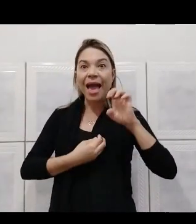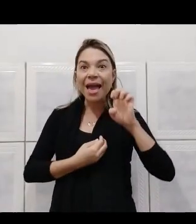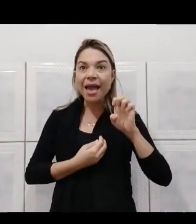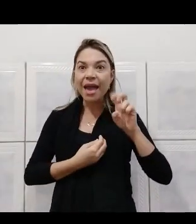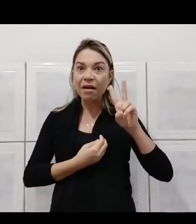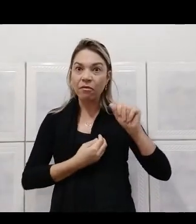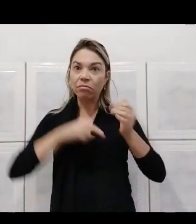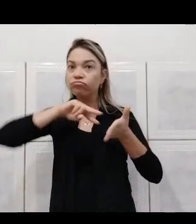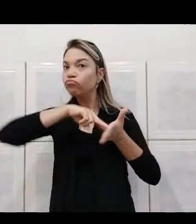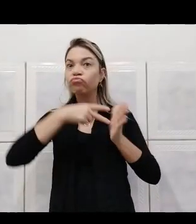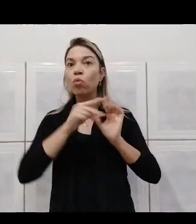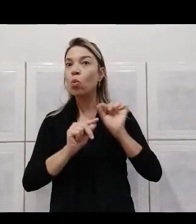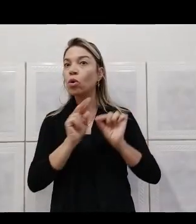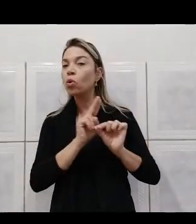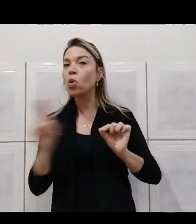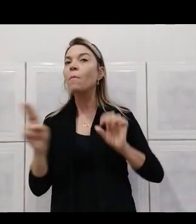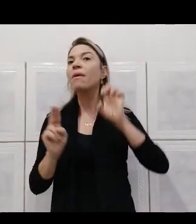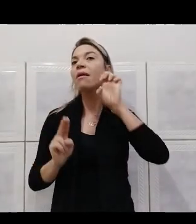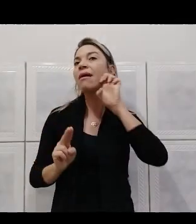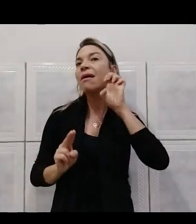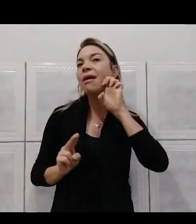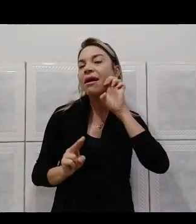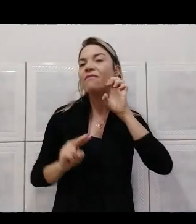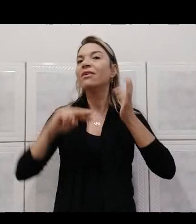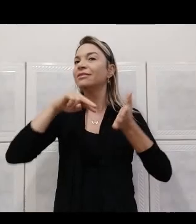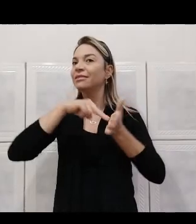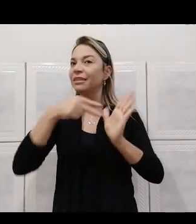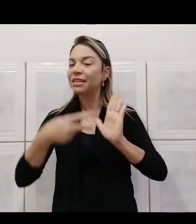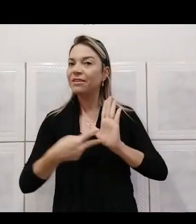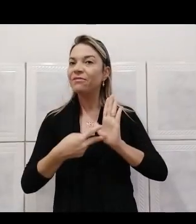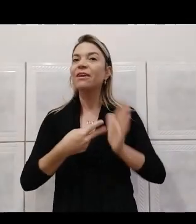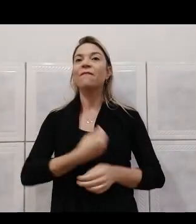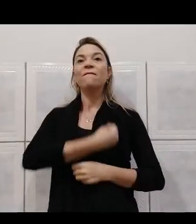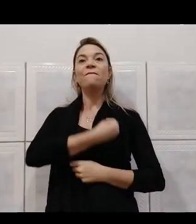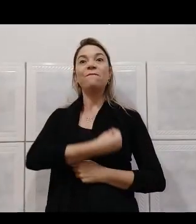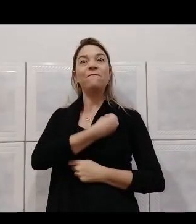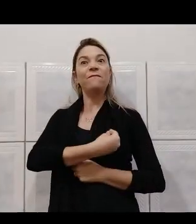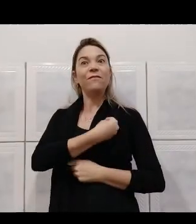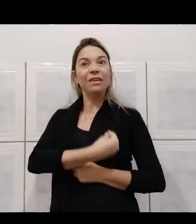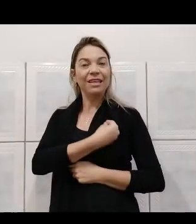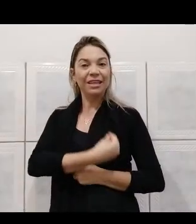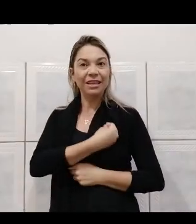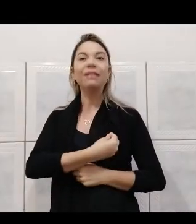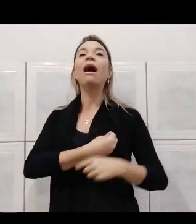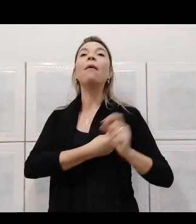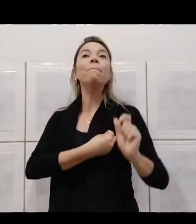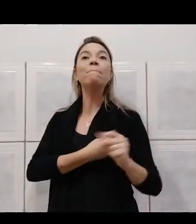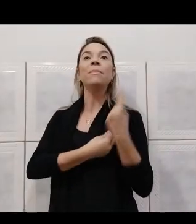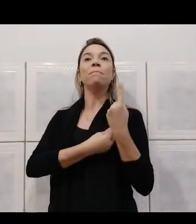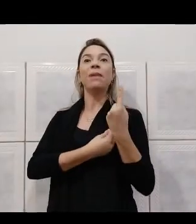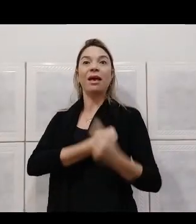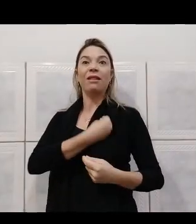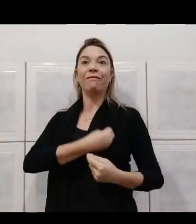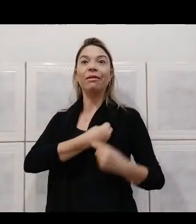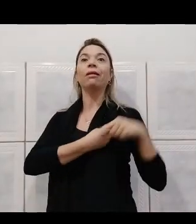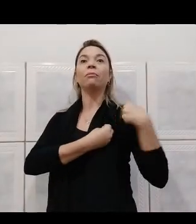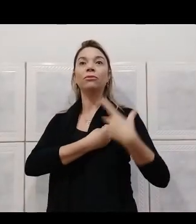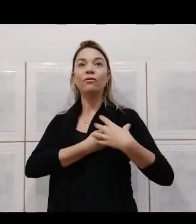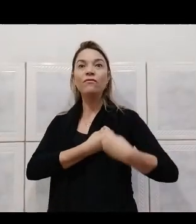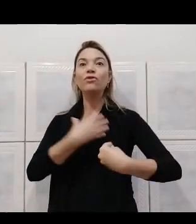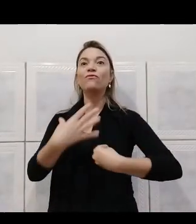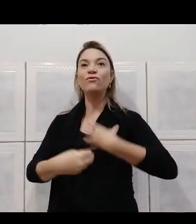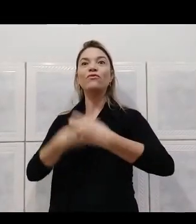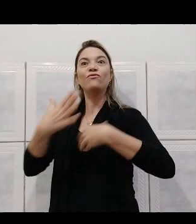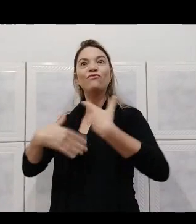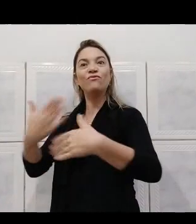é, portanto, a mãe também de todos os que receberam vida. Vejam a graça de Deus no texto